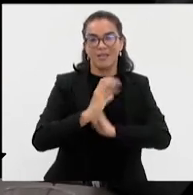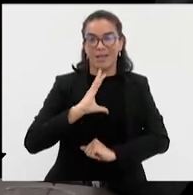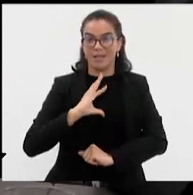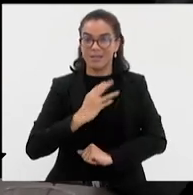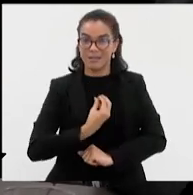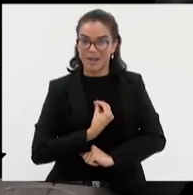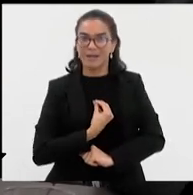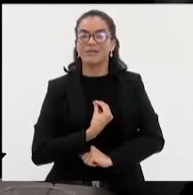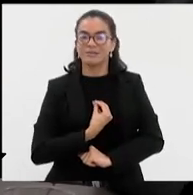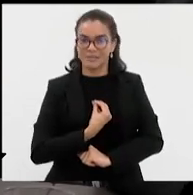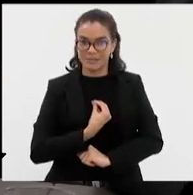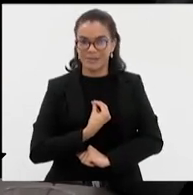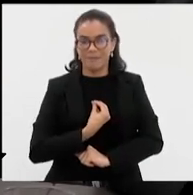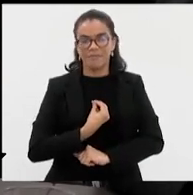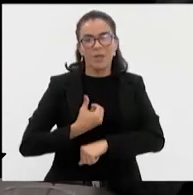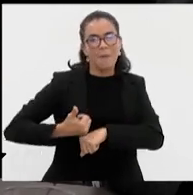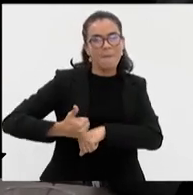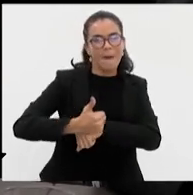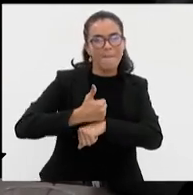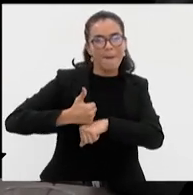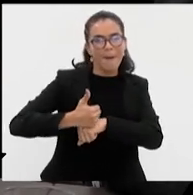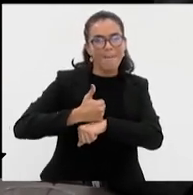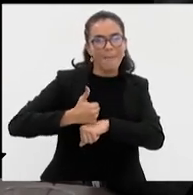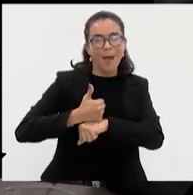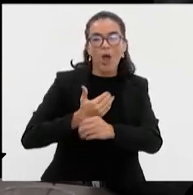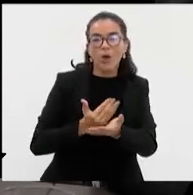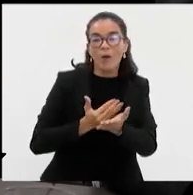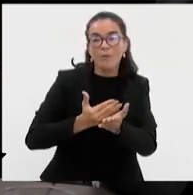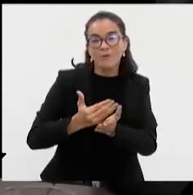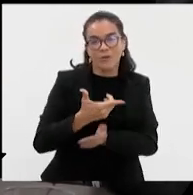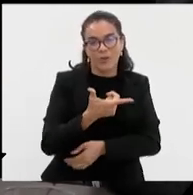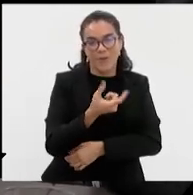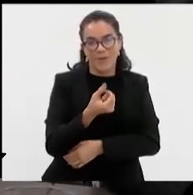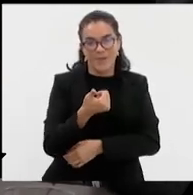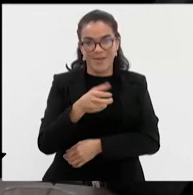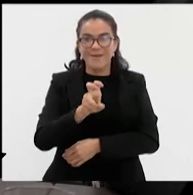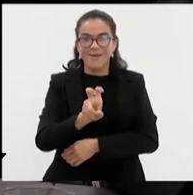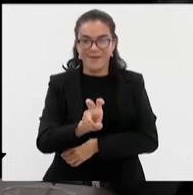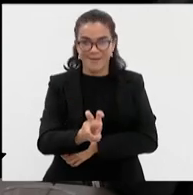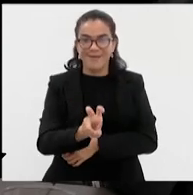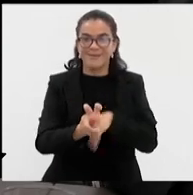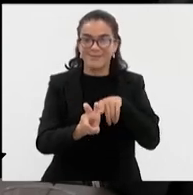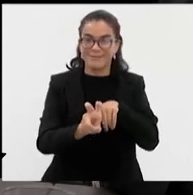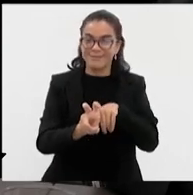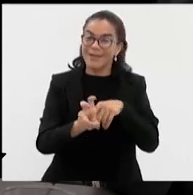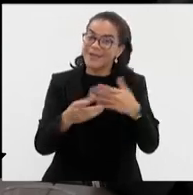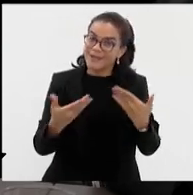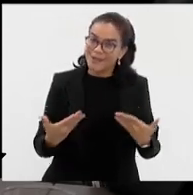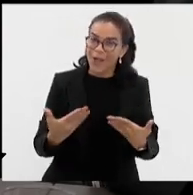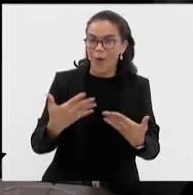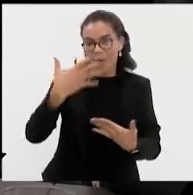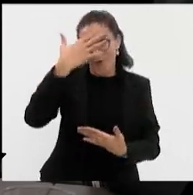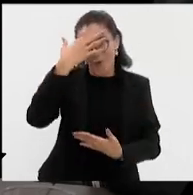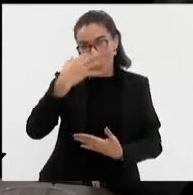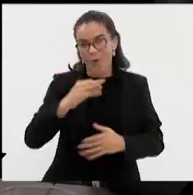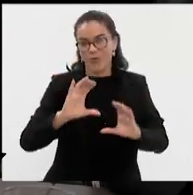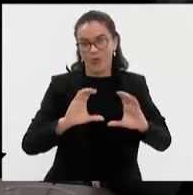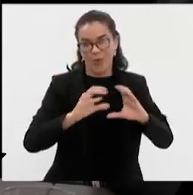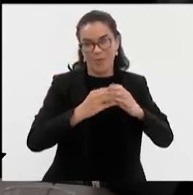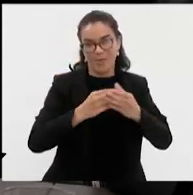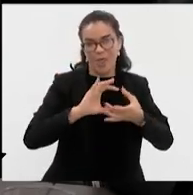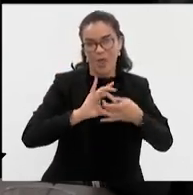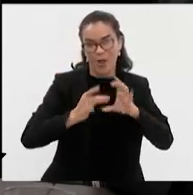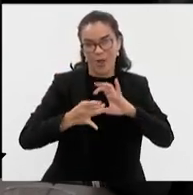oficiais de alto rendimento desde 2015. Então, esse entendimento do COI, ele não